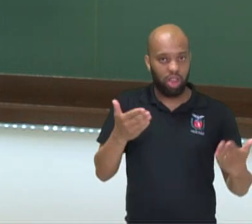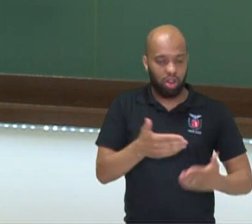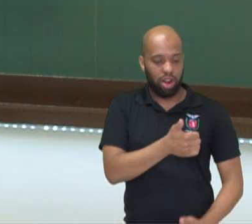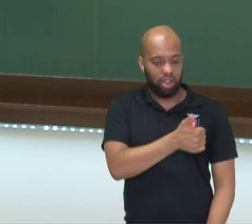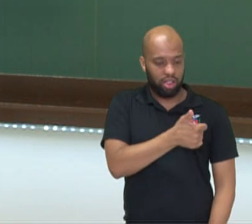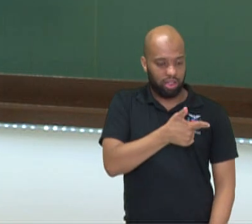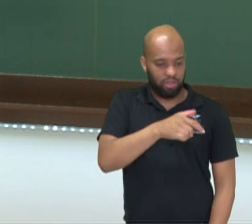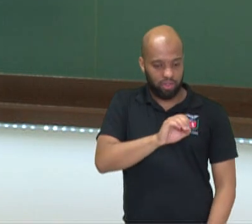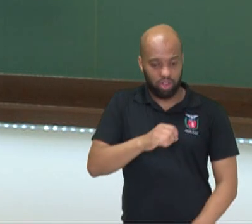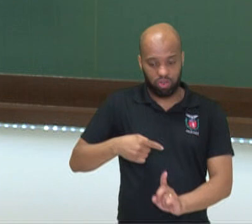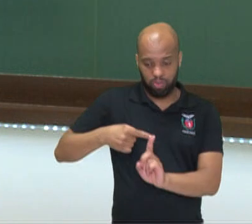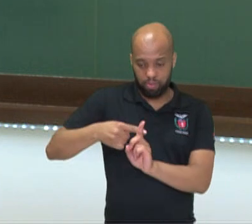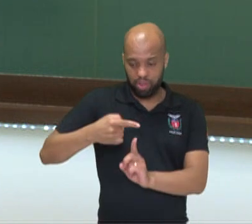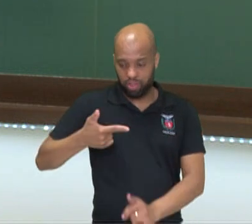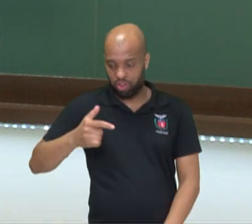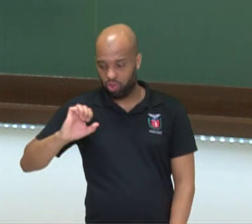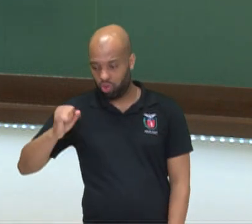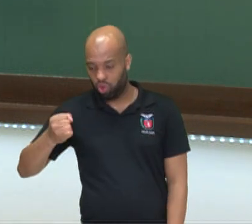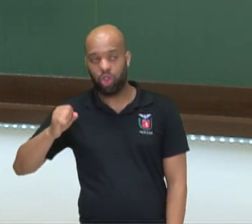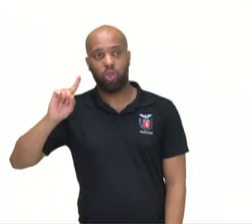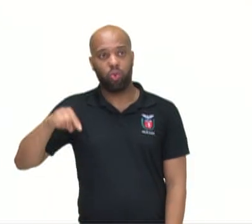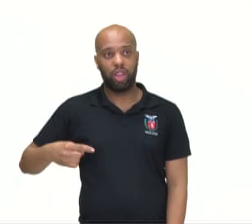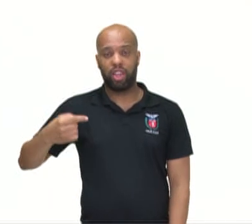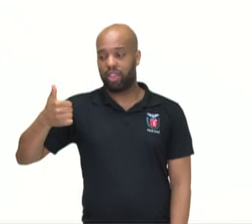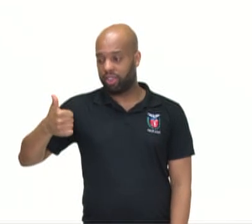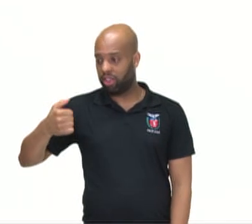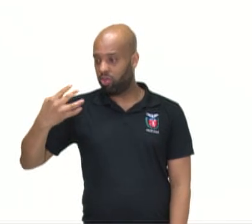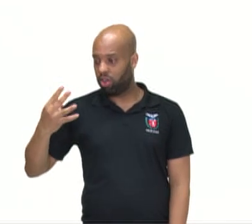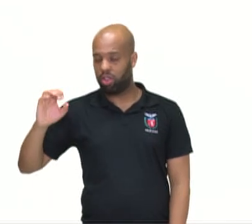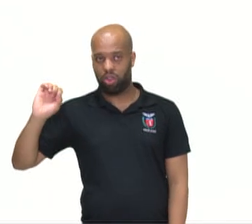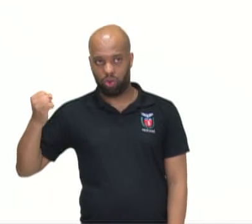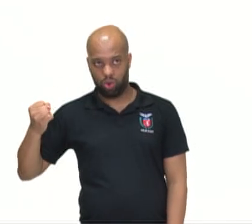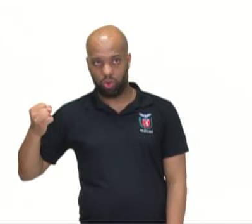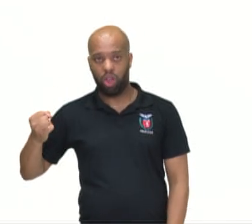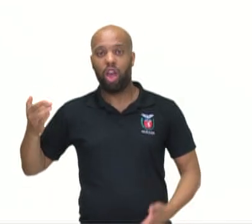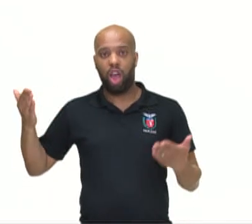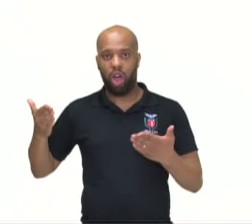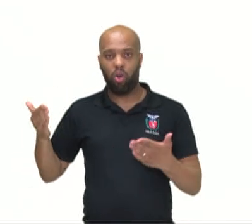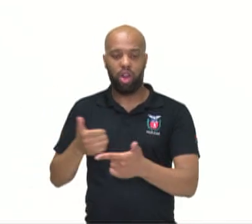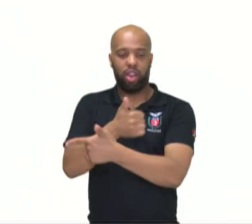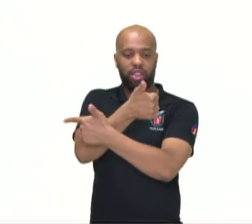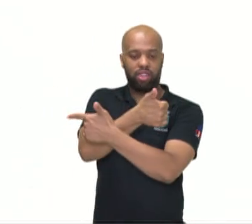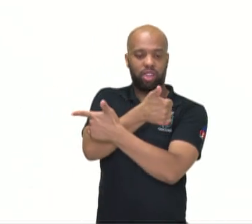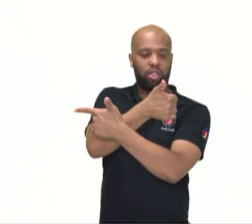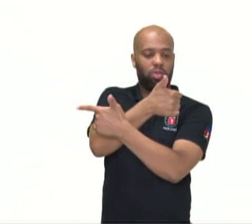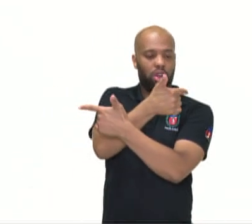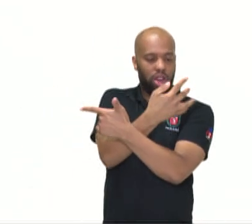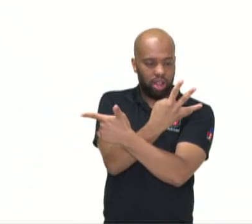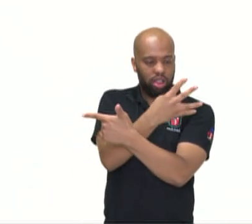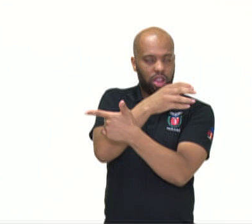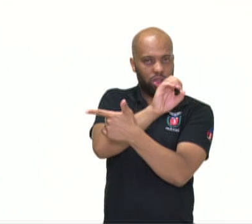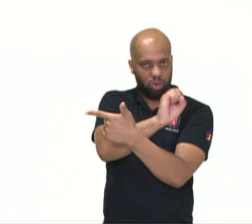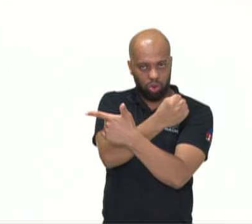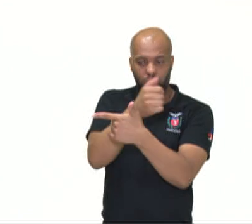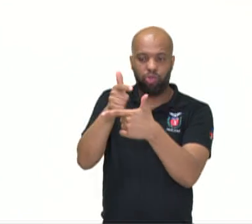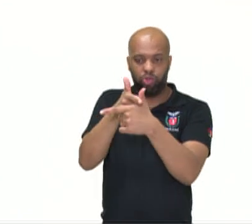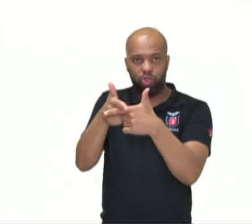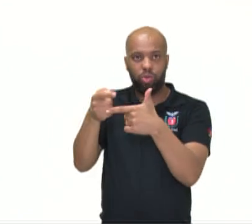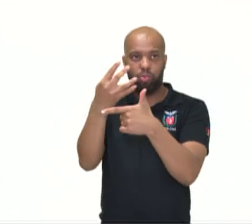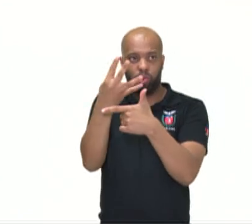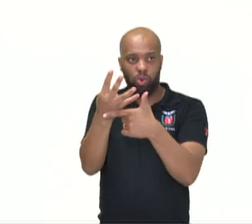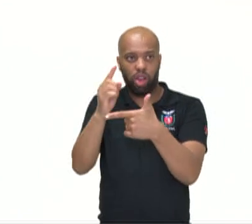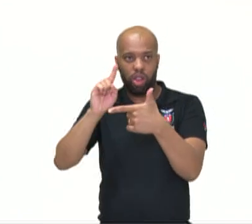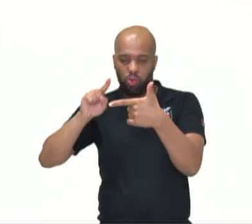120 mais 28 é 148. E 148 dividido por 4 é 37. Então,